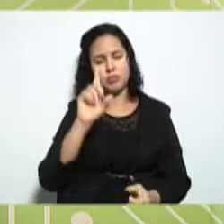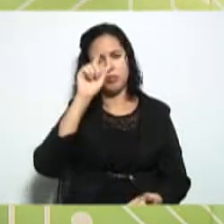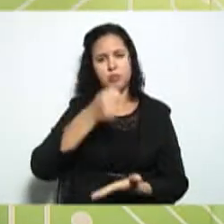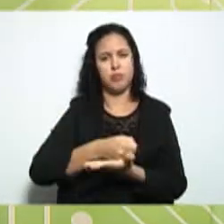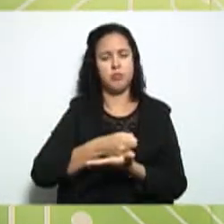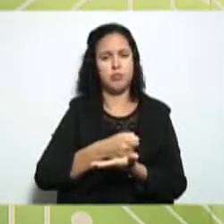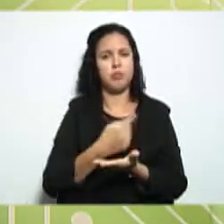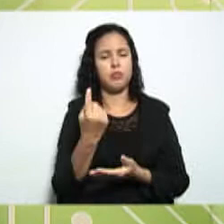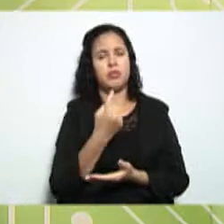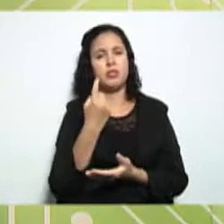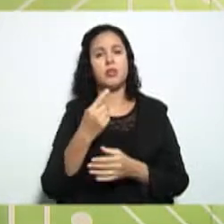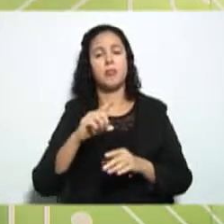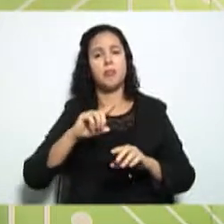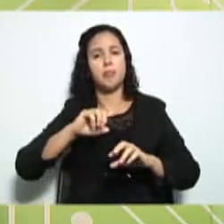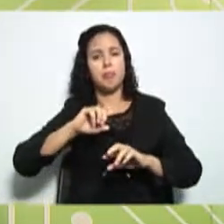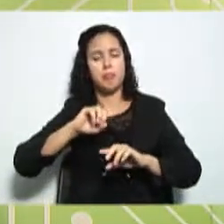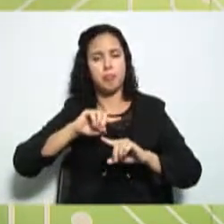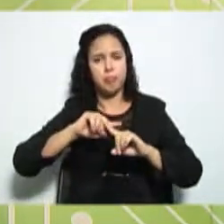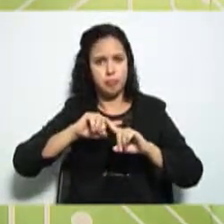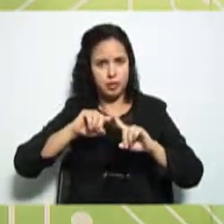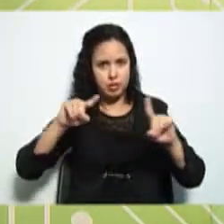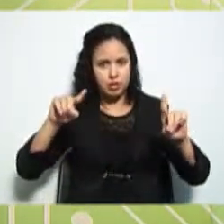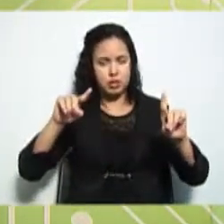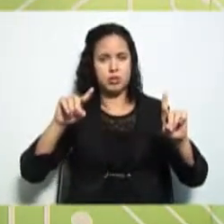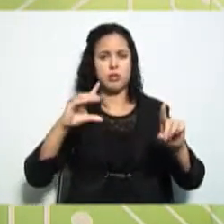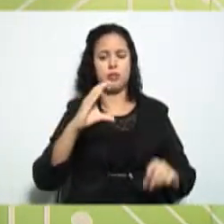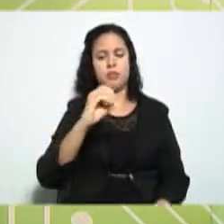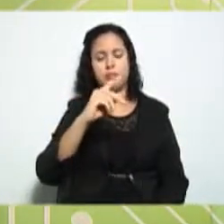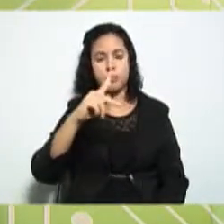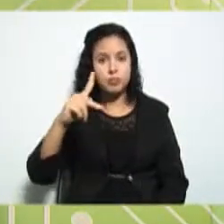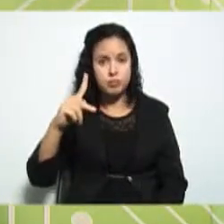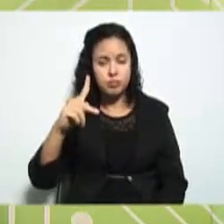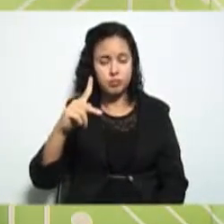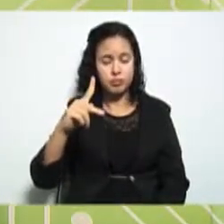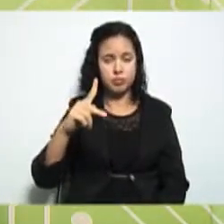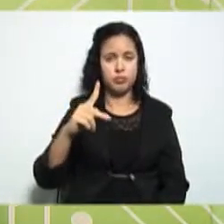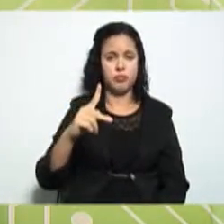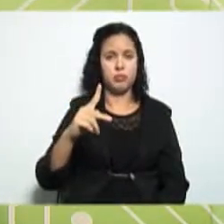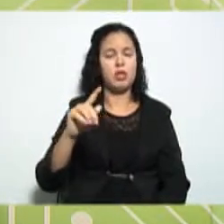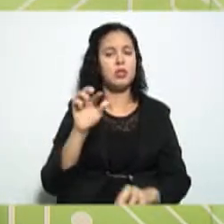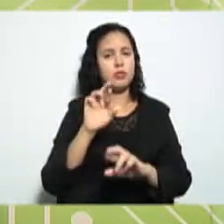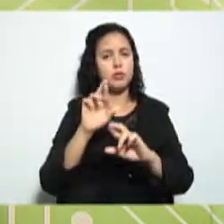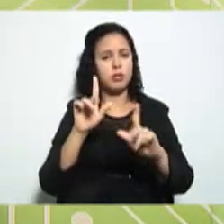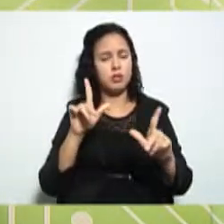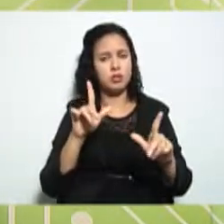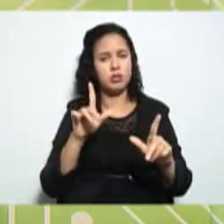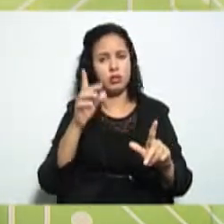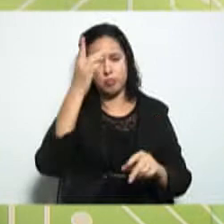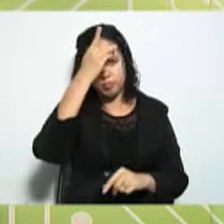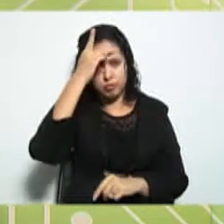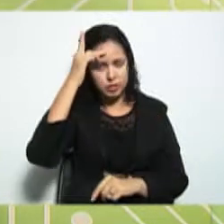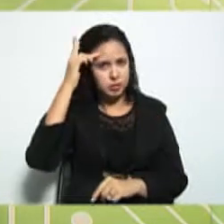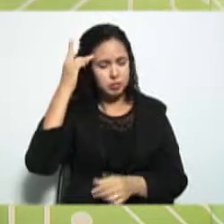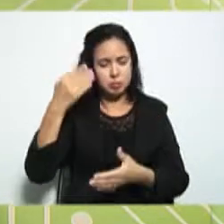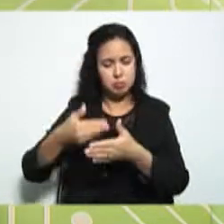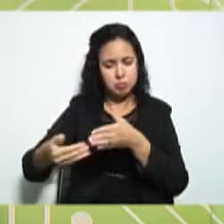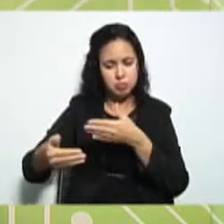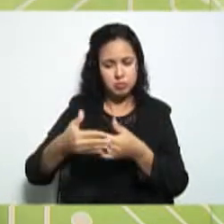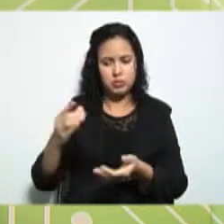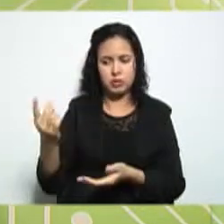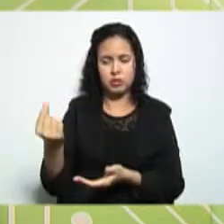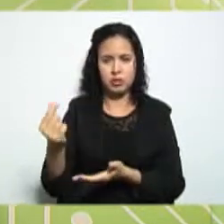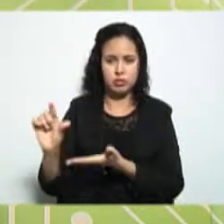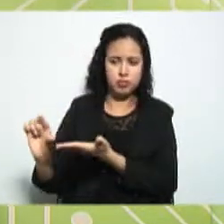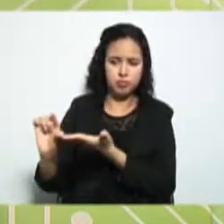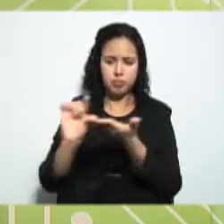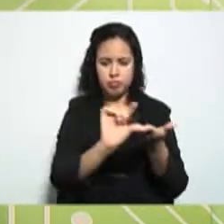Agora, numa cooperativa, não. Mesmo que por um acaso uma pessoa tenha muito mais valor financeiro investido na empresa, na forma de cota à parte, imagina que a gente